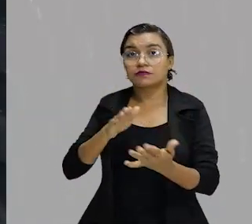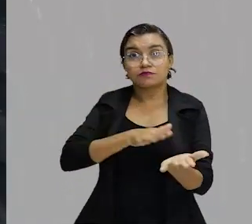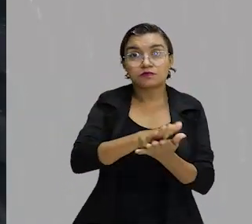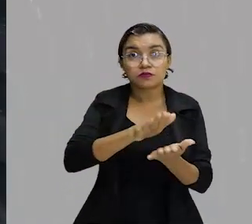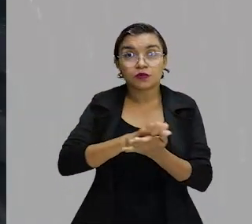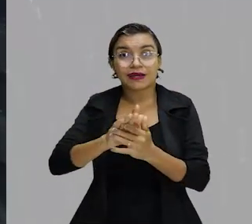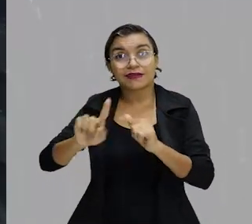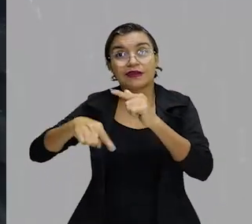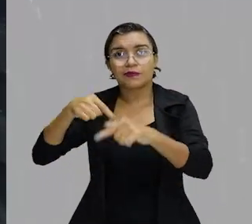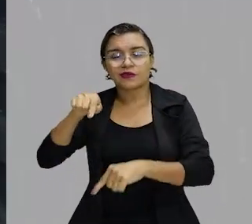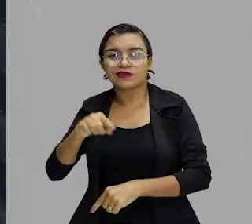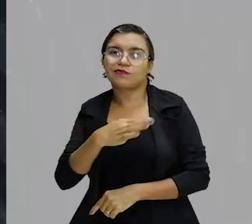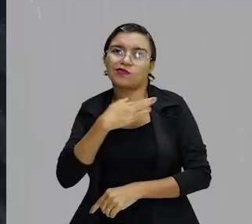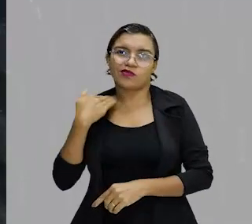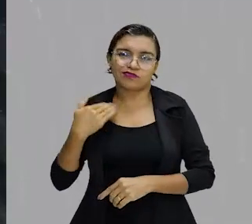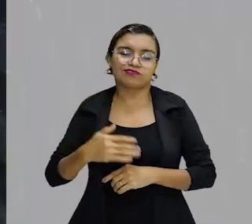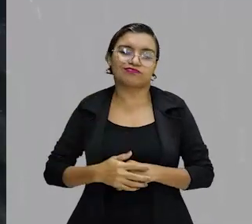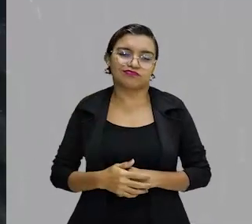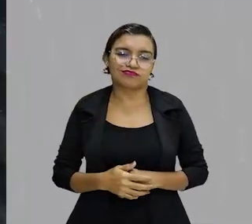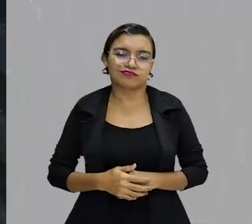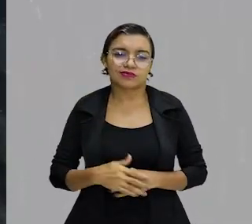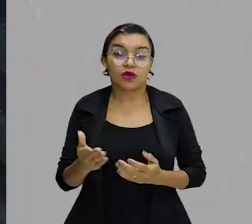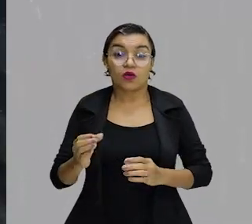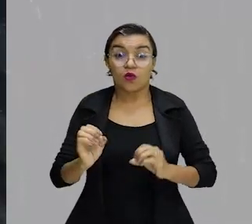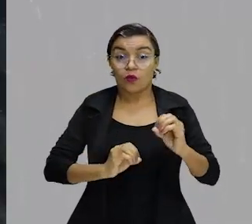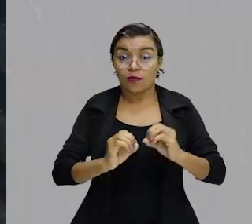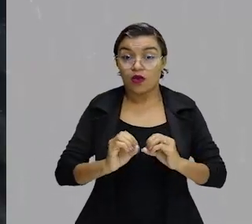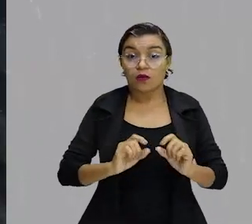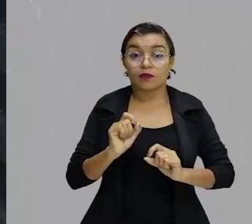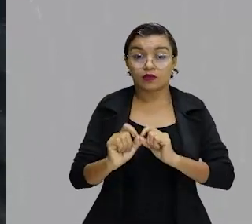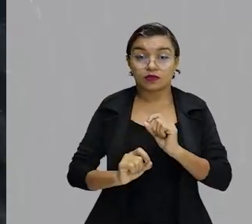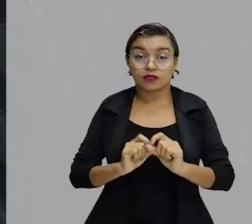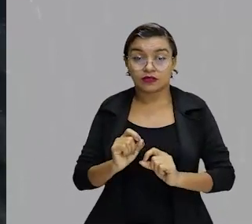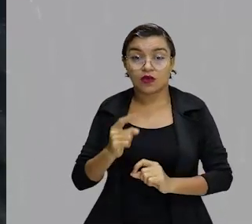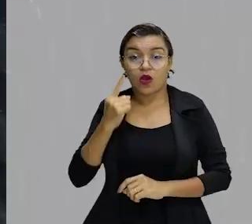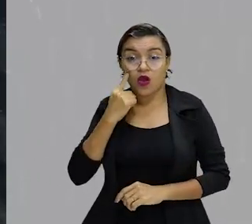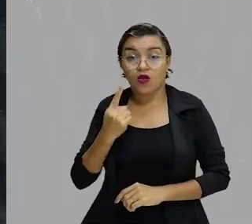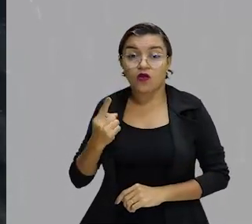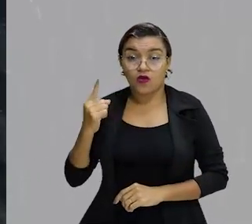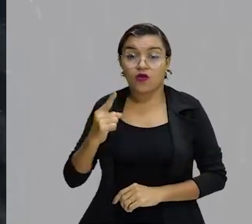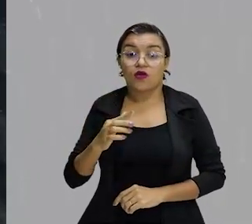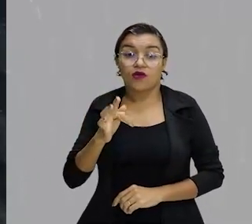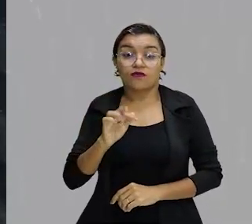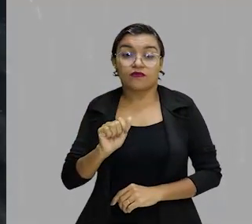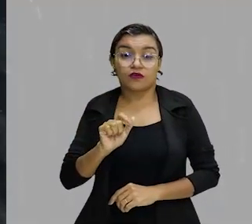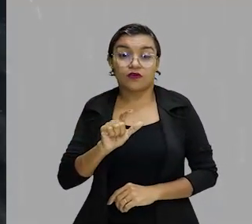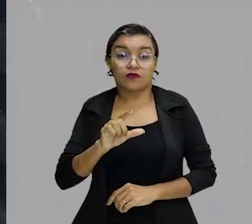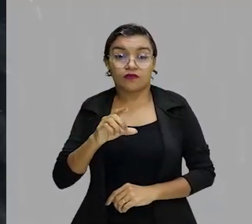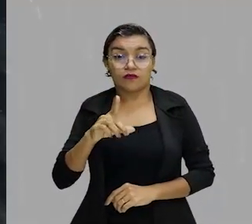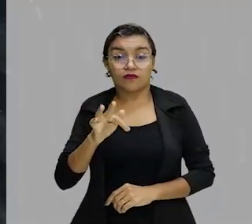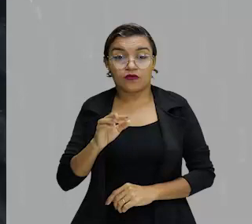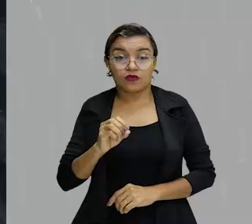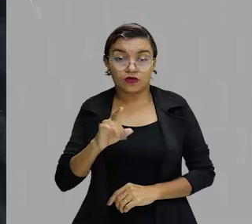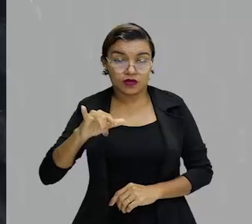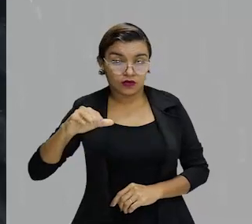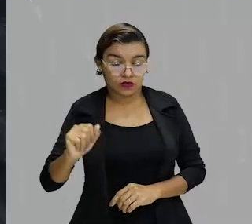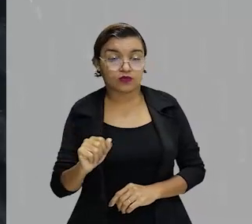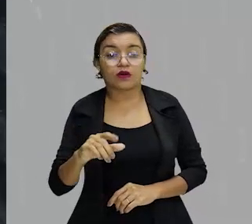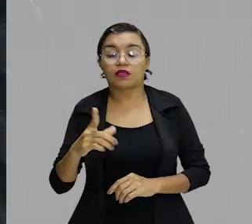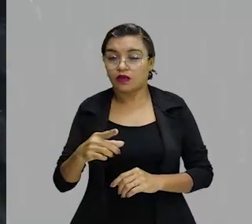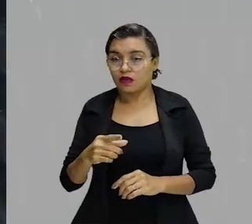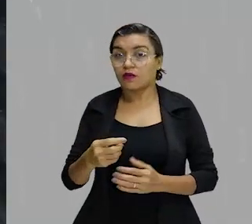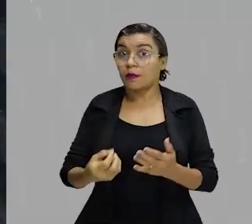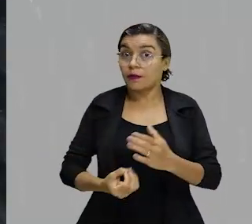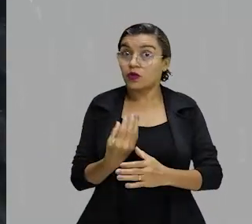morte dele, a partir de uma obra que foi chamada de First Folio, o primeiro fólio, que foi uma coleção dessas